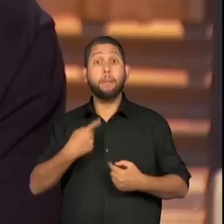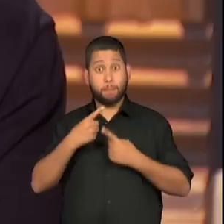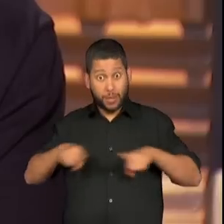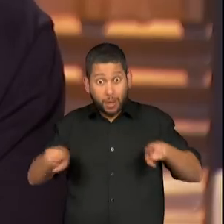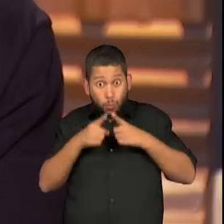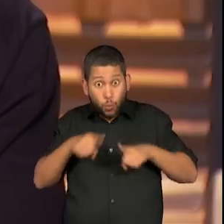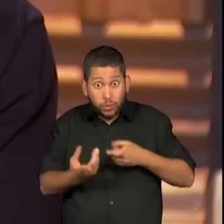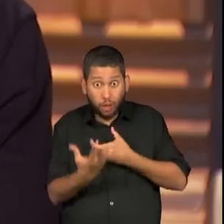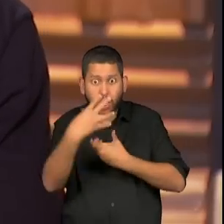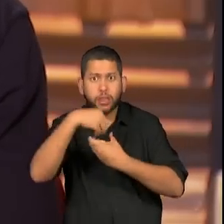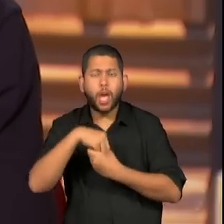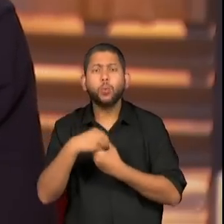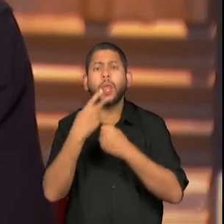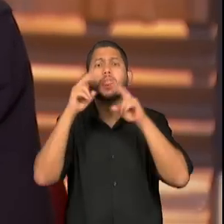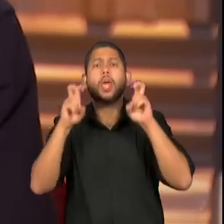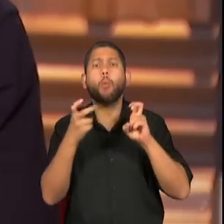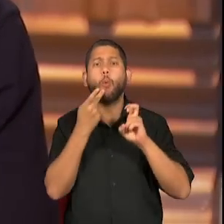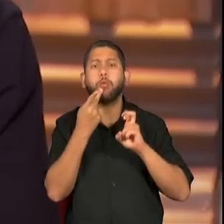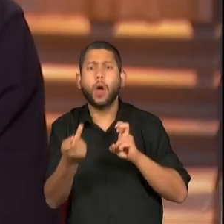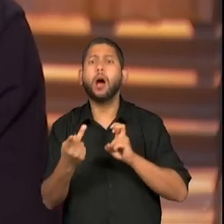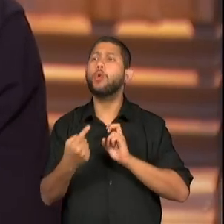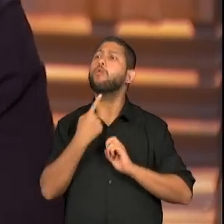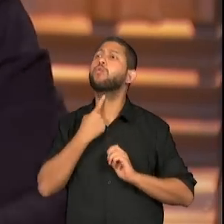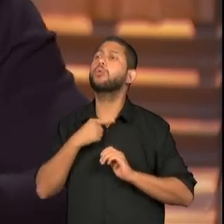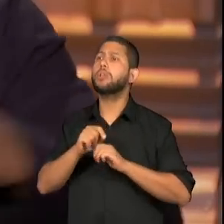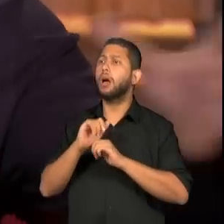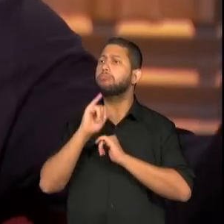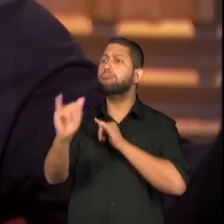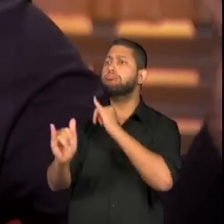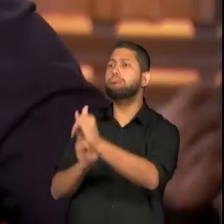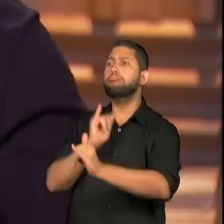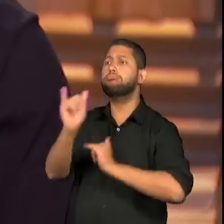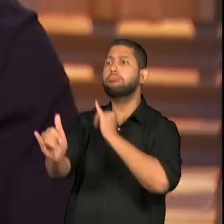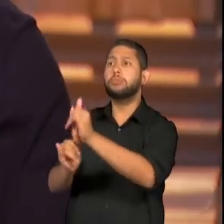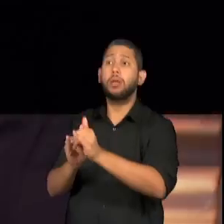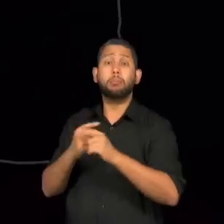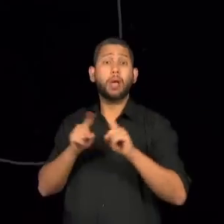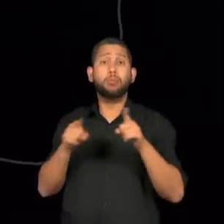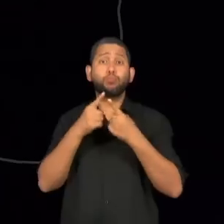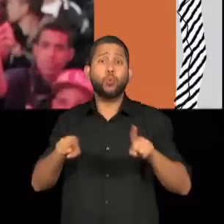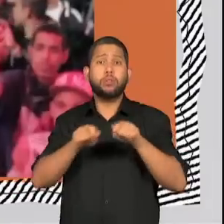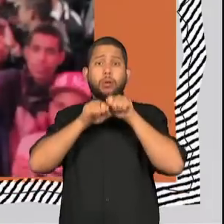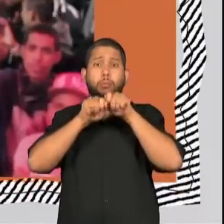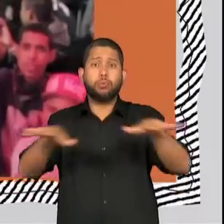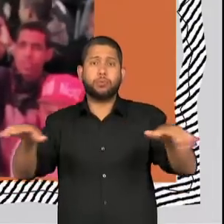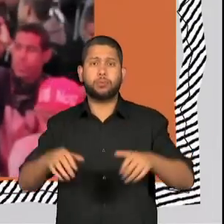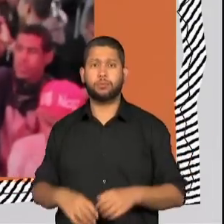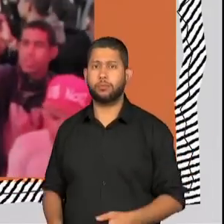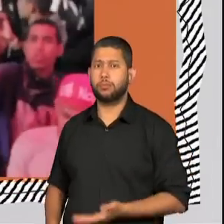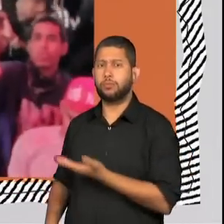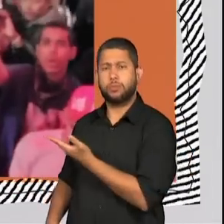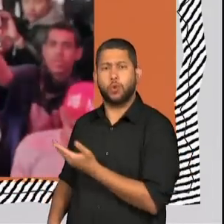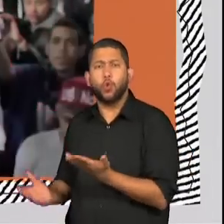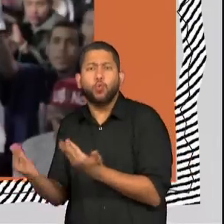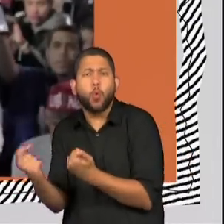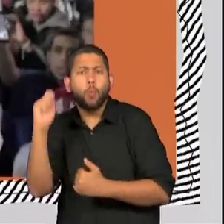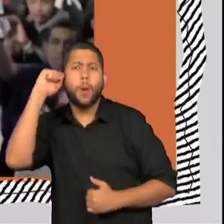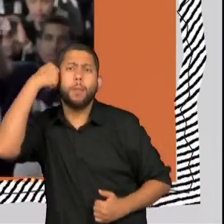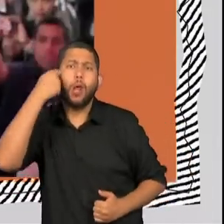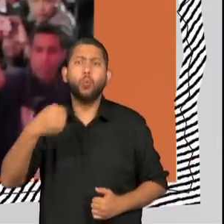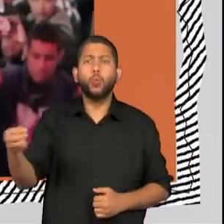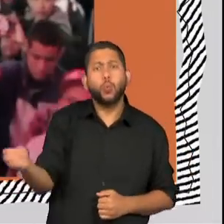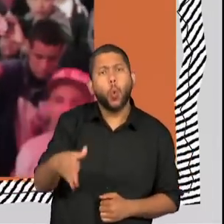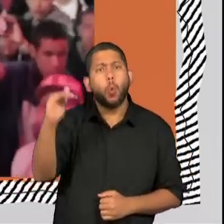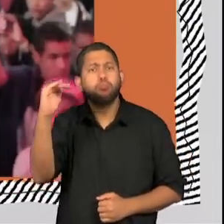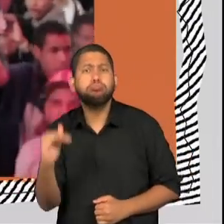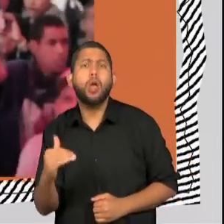música, torço para que chegue em determinados lugares, mas é música sem fronteira. Jovem, preto, novo, pequeno,